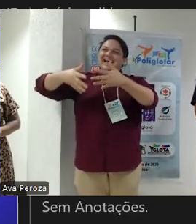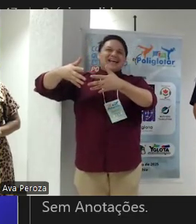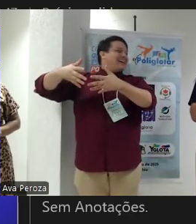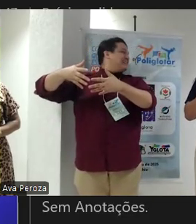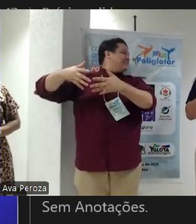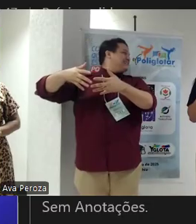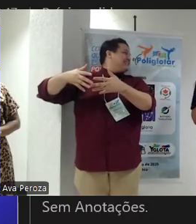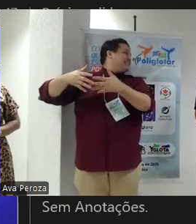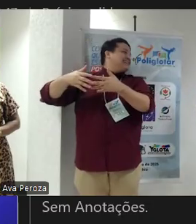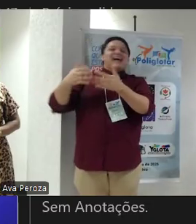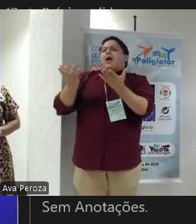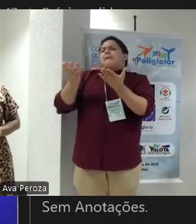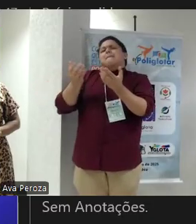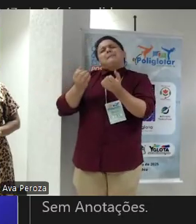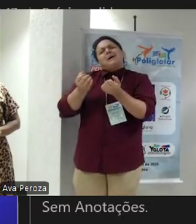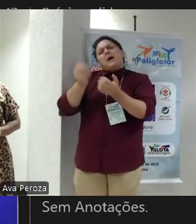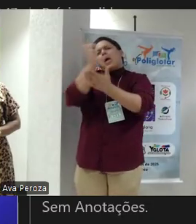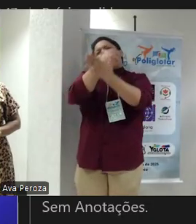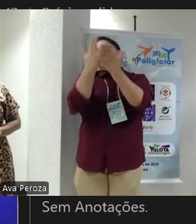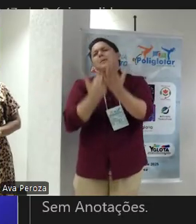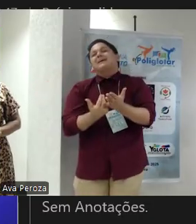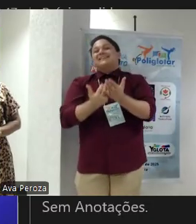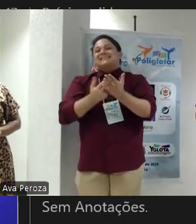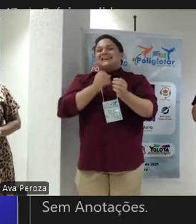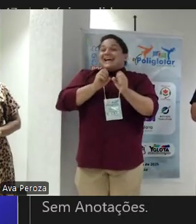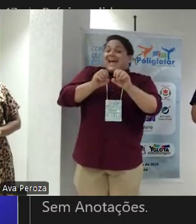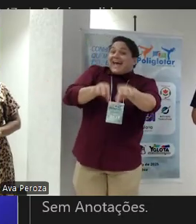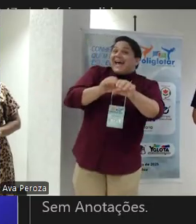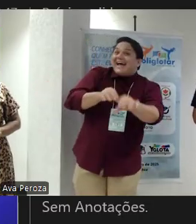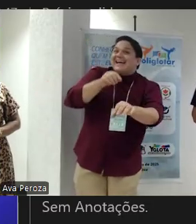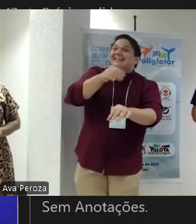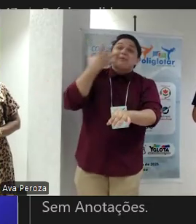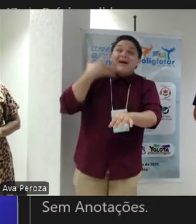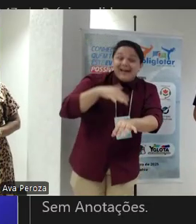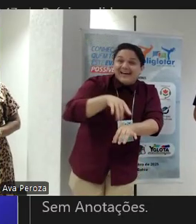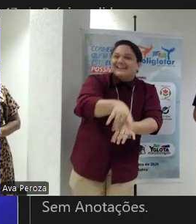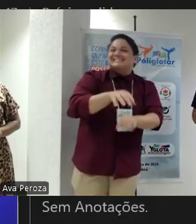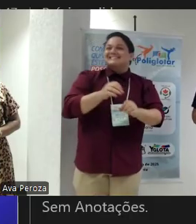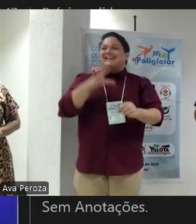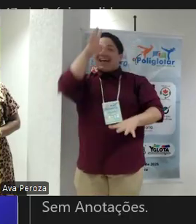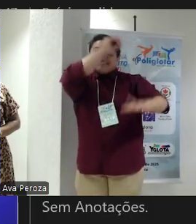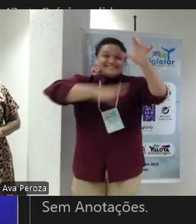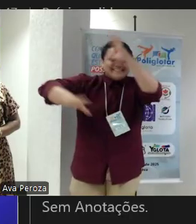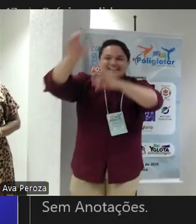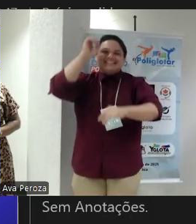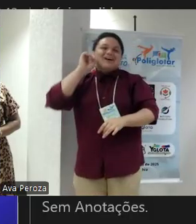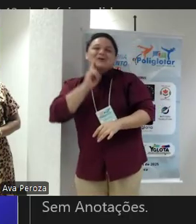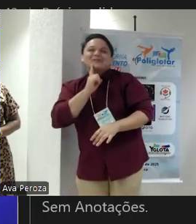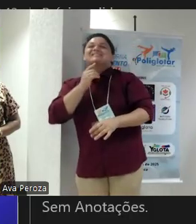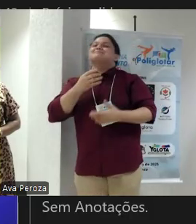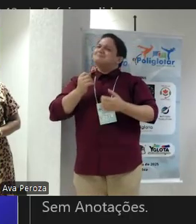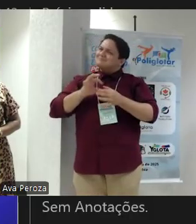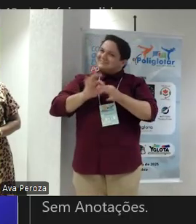é toda em animação e ele ensina Libras para criança. Então, uma criança surda, ela pode